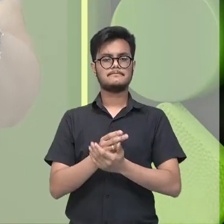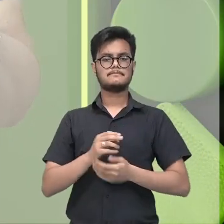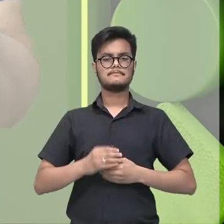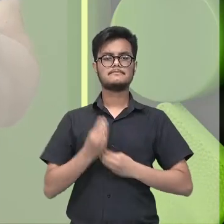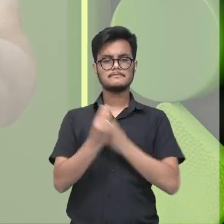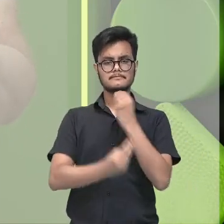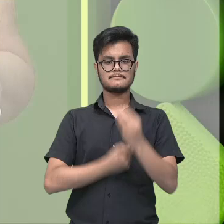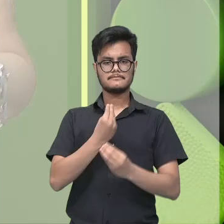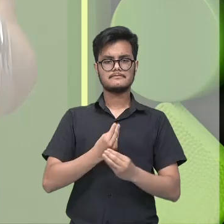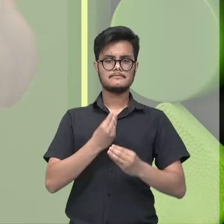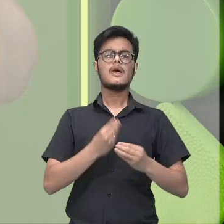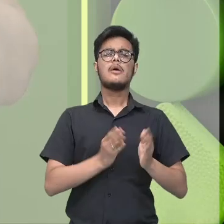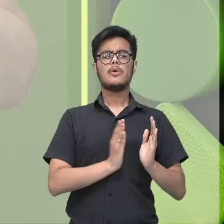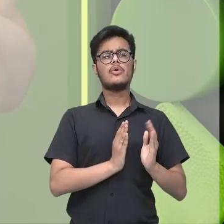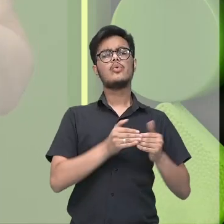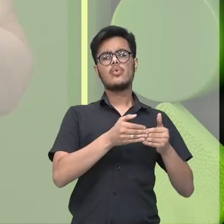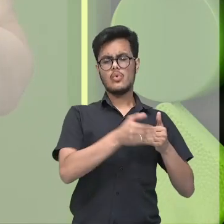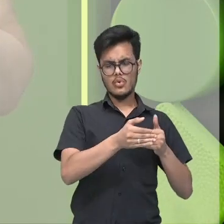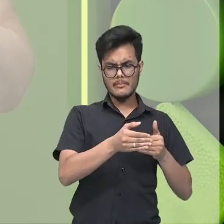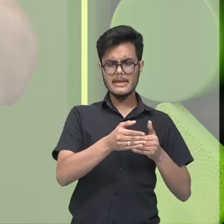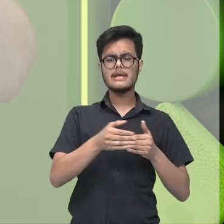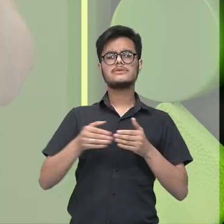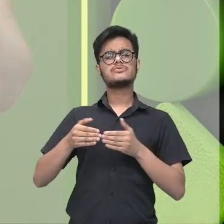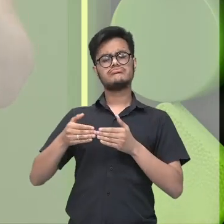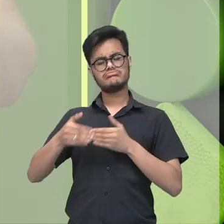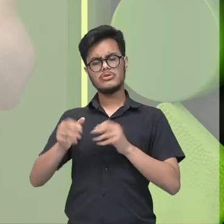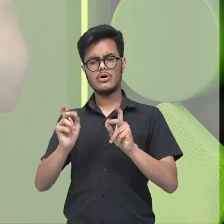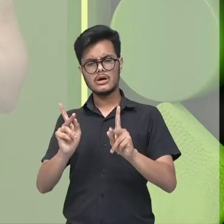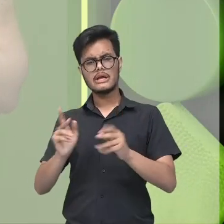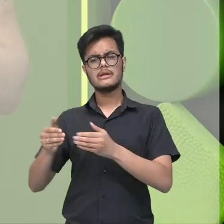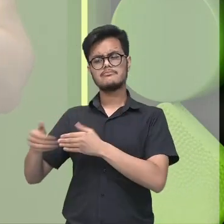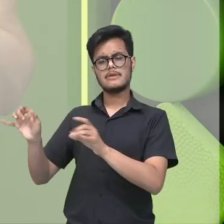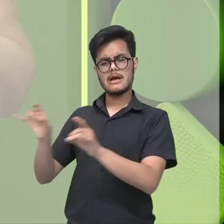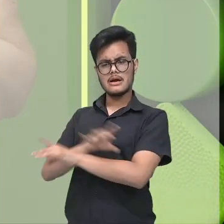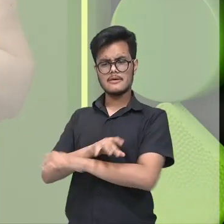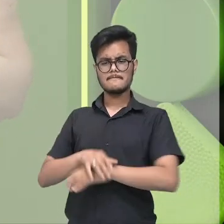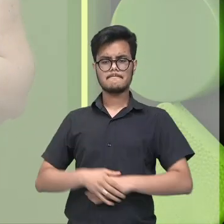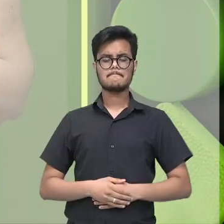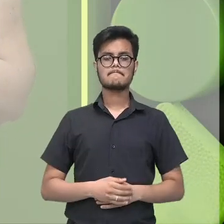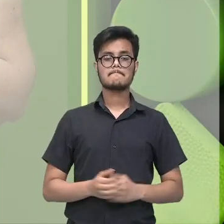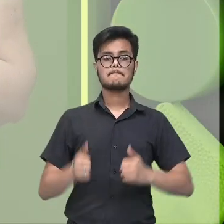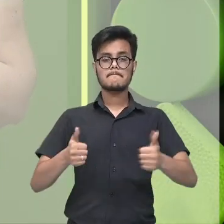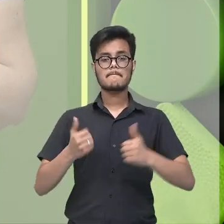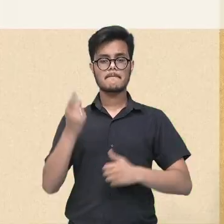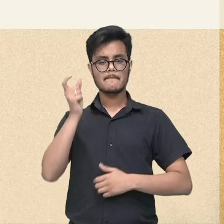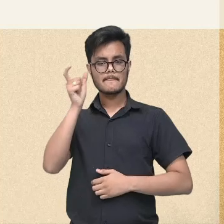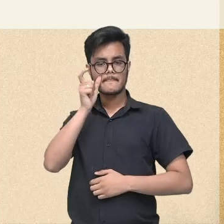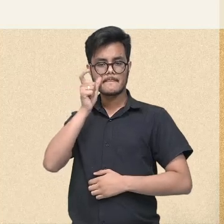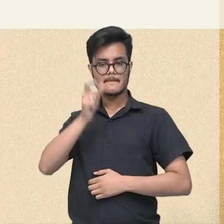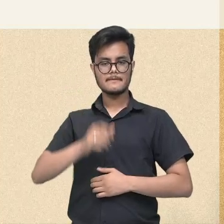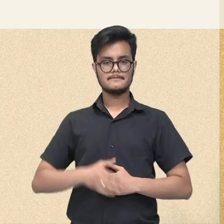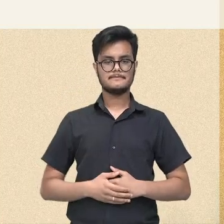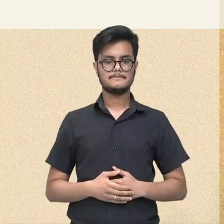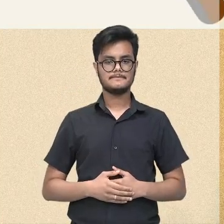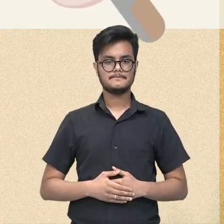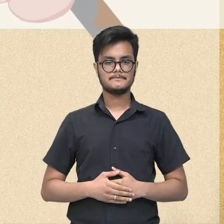condições iniciais, durante e o efeito. Vamos lá assistir.